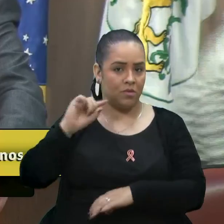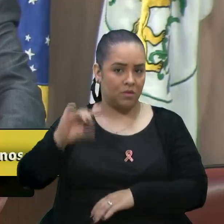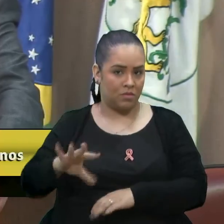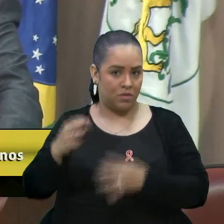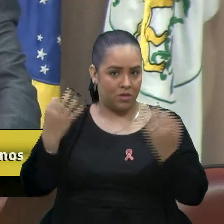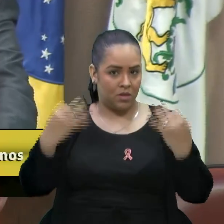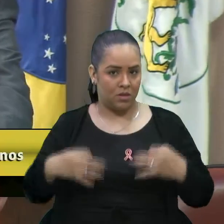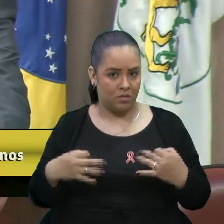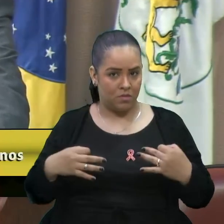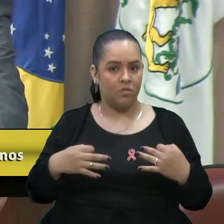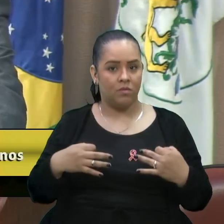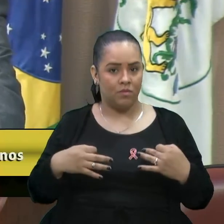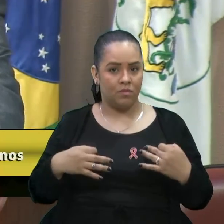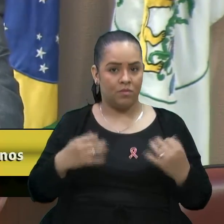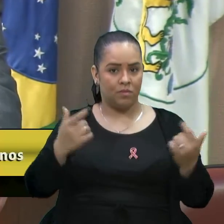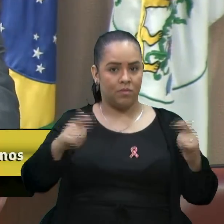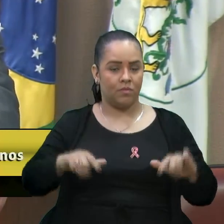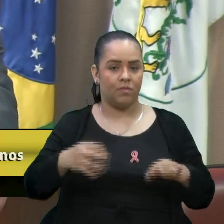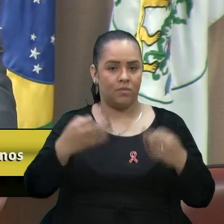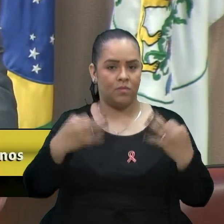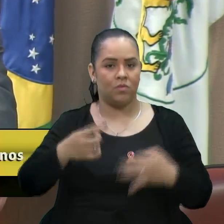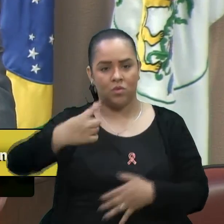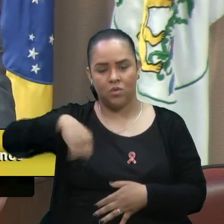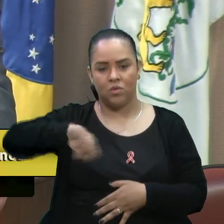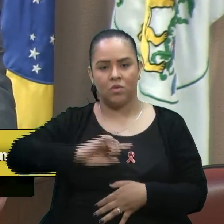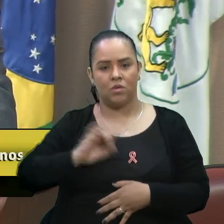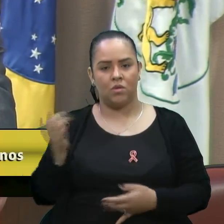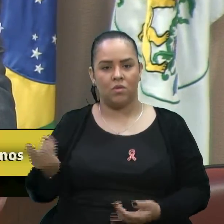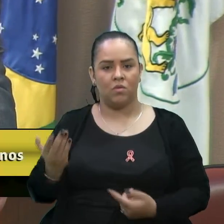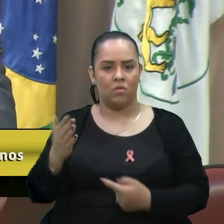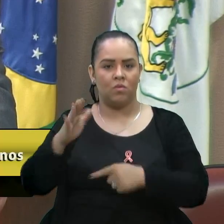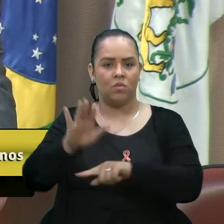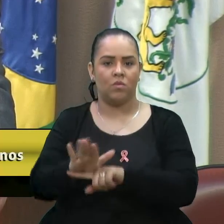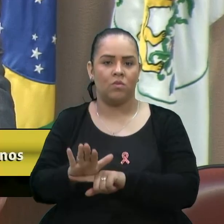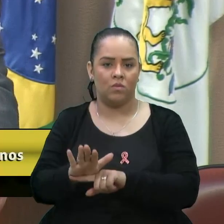e descartar ele de forma correta, estaremos colaborando